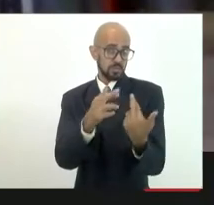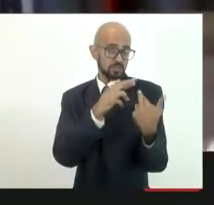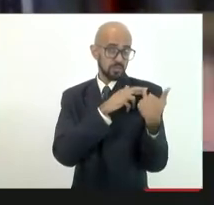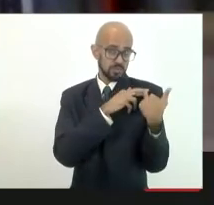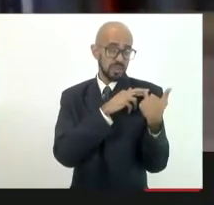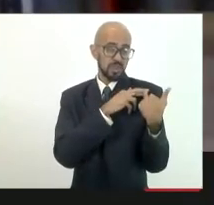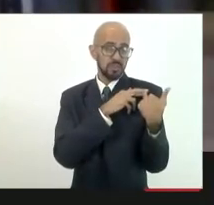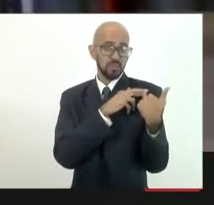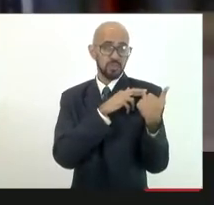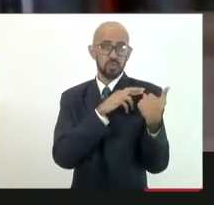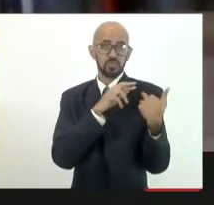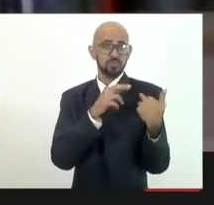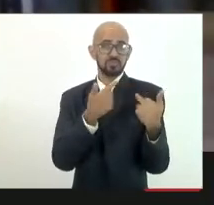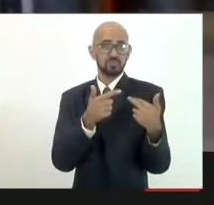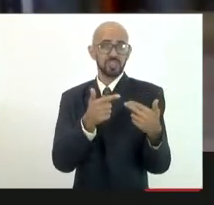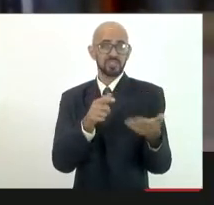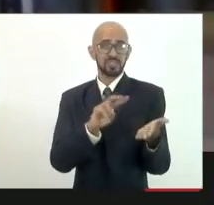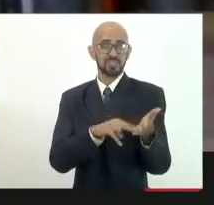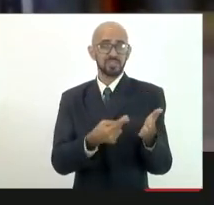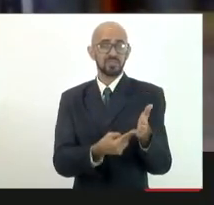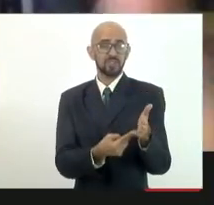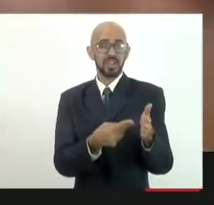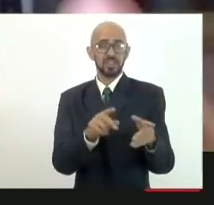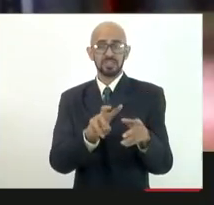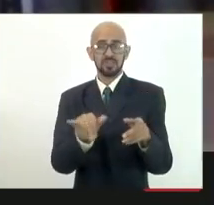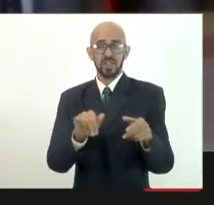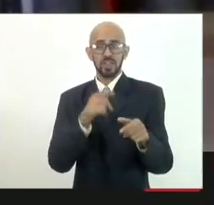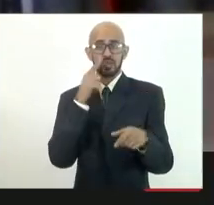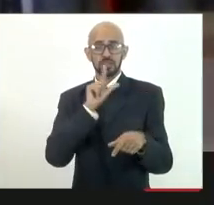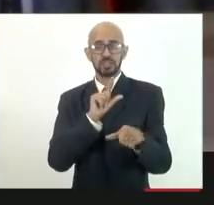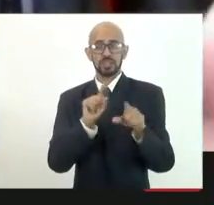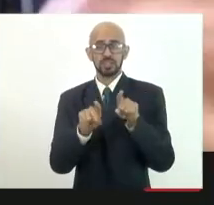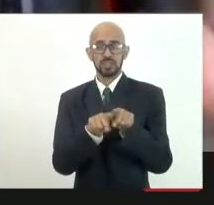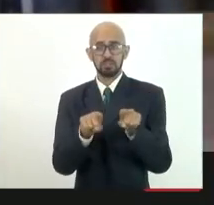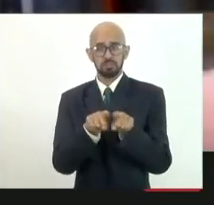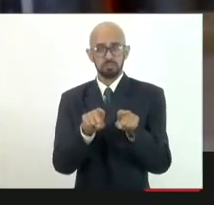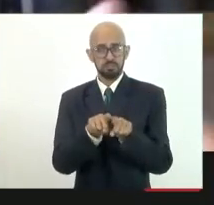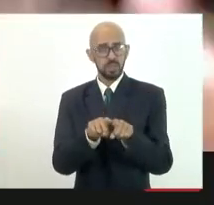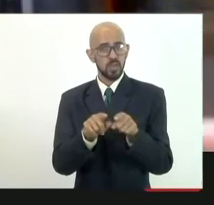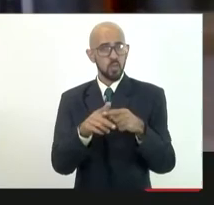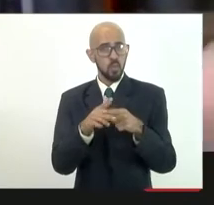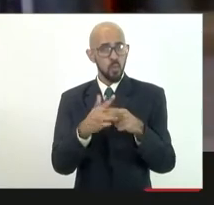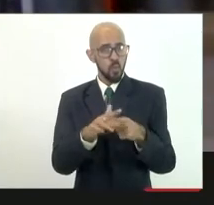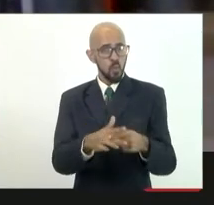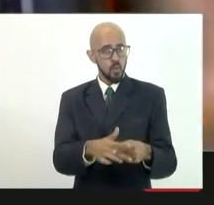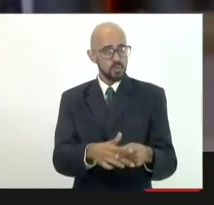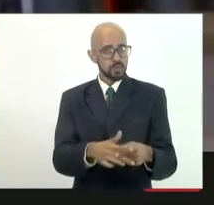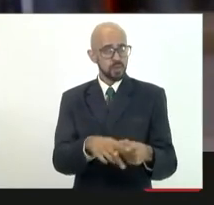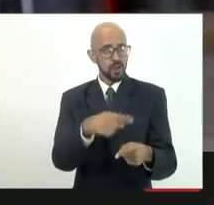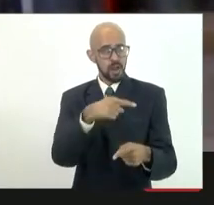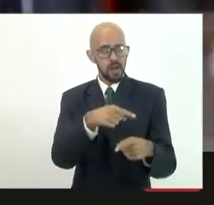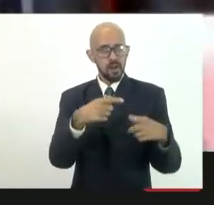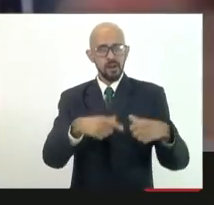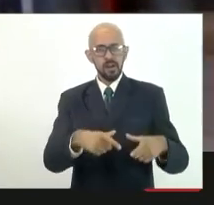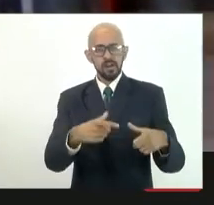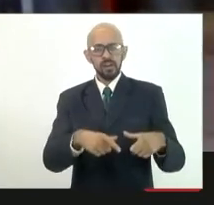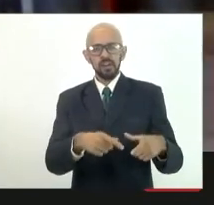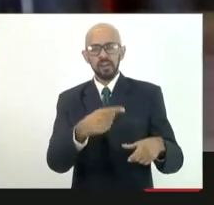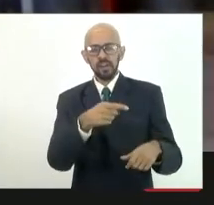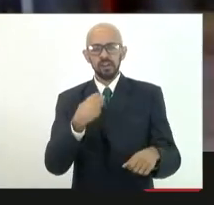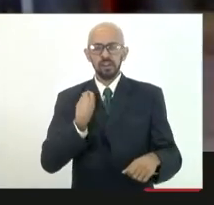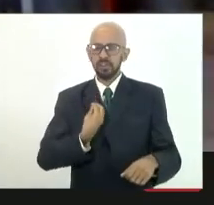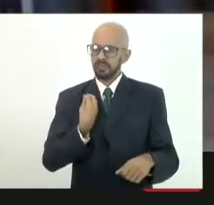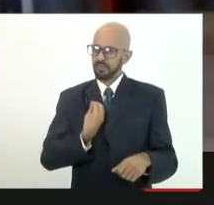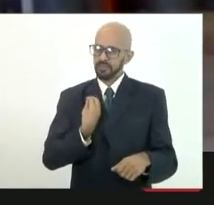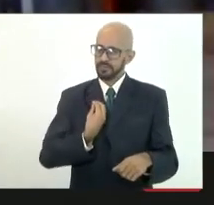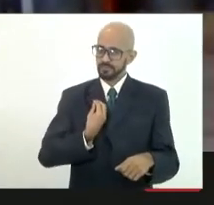concreto não significa necessariamente que você vai conseguir a reparação, a estabilidade, a pacificação daquele lugar, no sentido